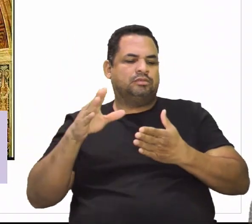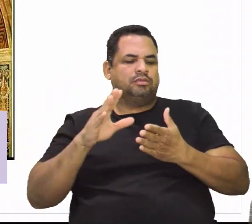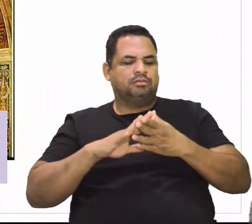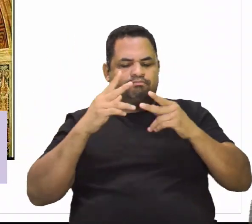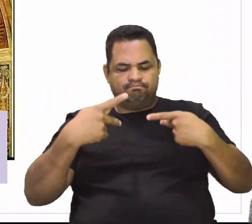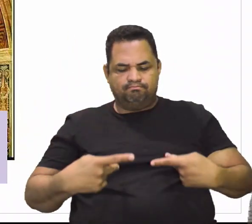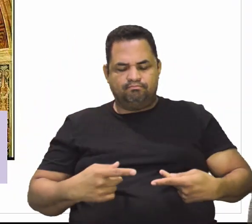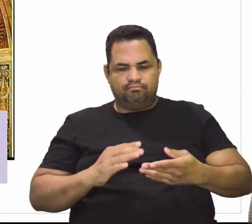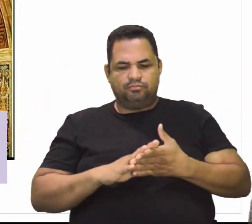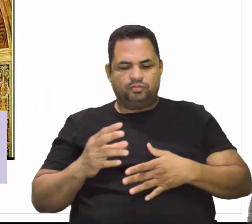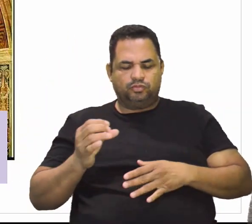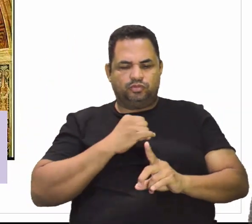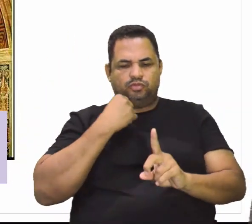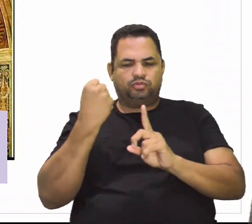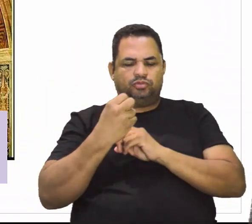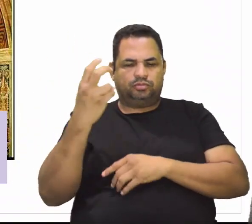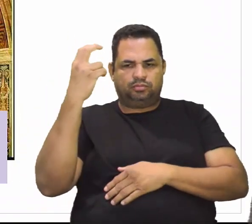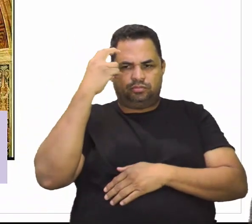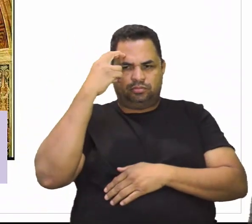socialmente, culturalmente,